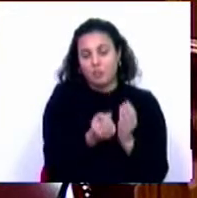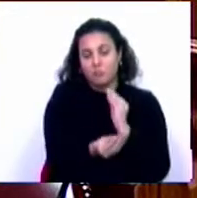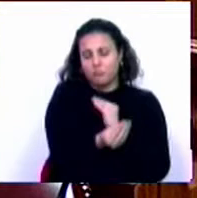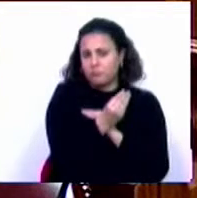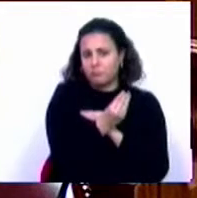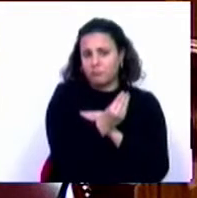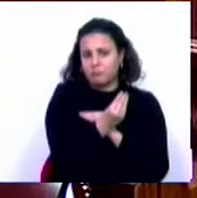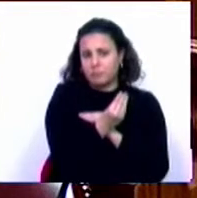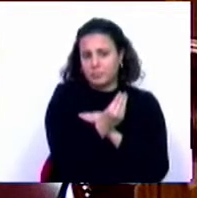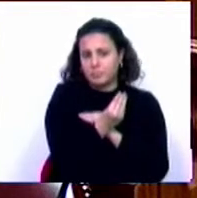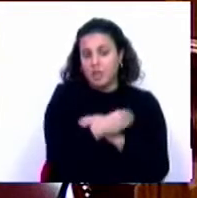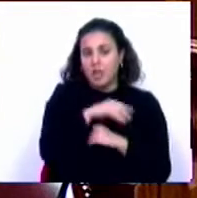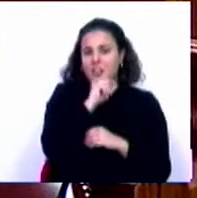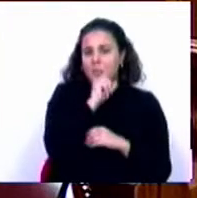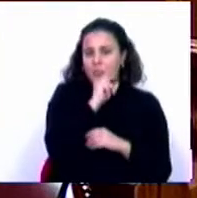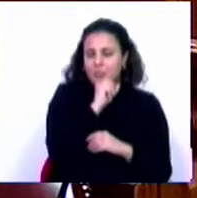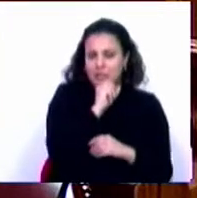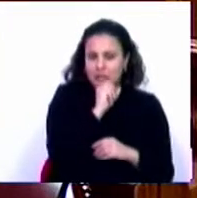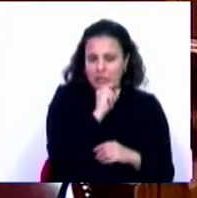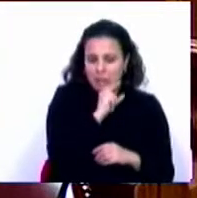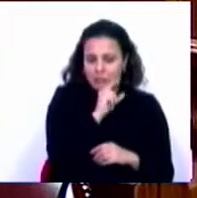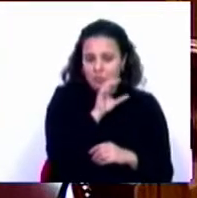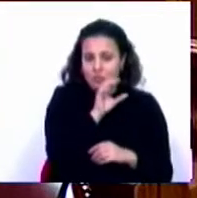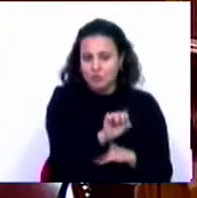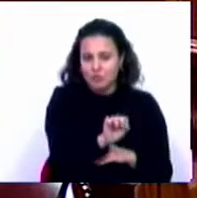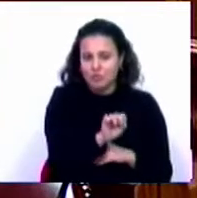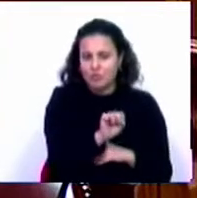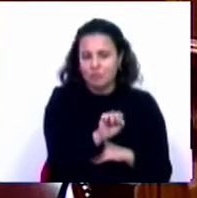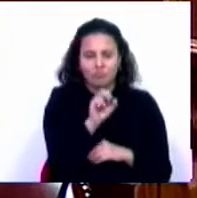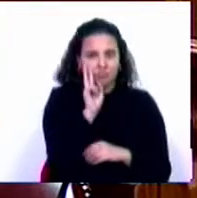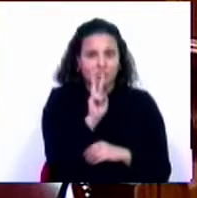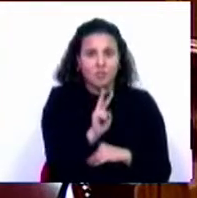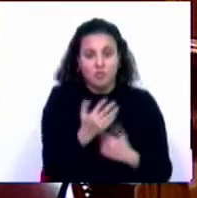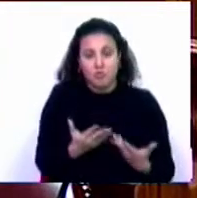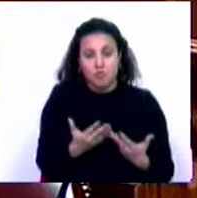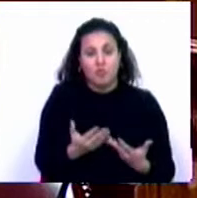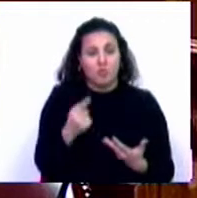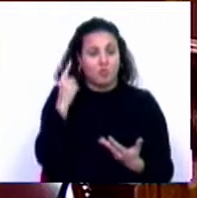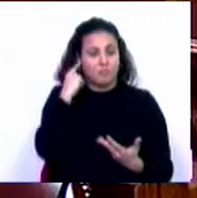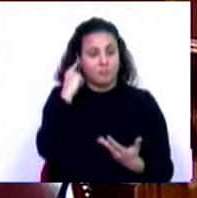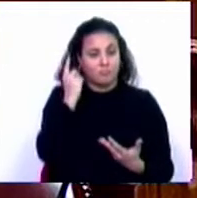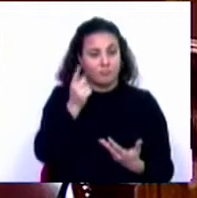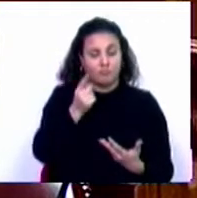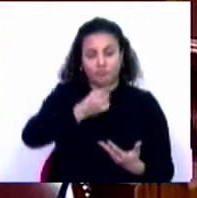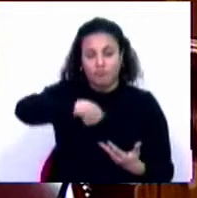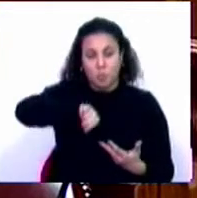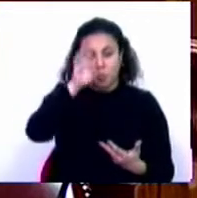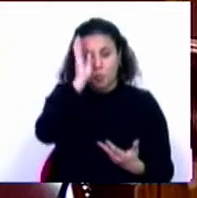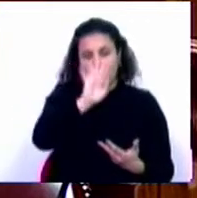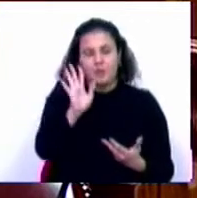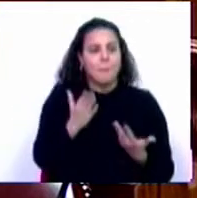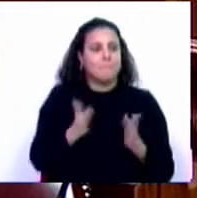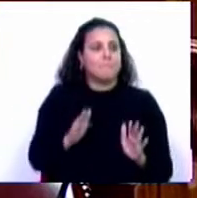é que permitiu que se descobrisse que tinha ocorrido o que agora sabemos, mas ainda não sabemos,